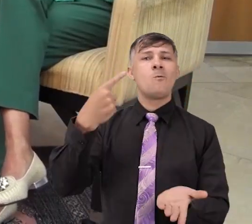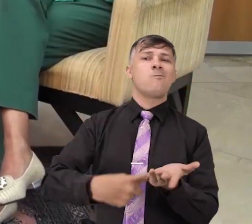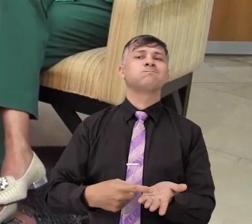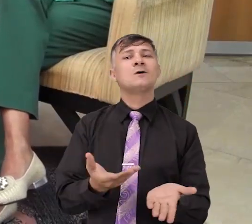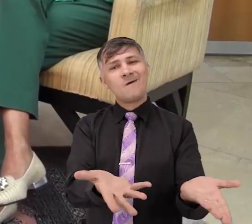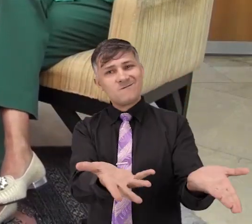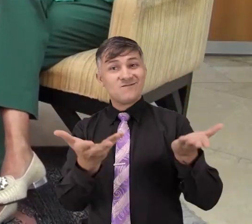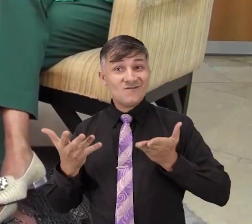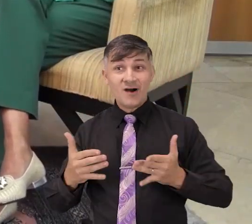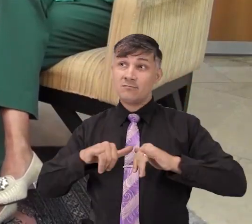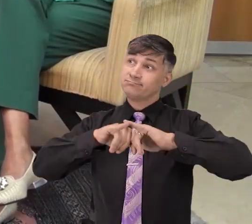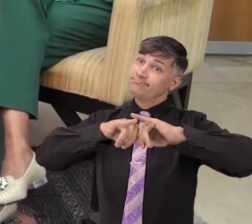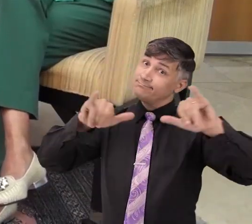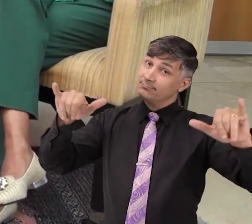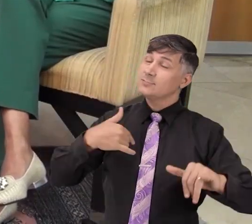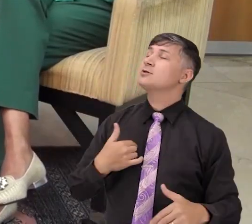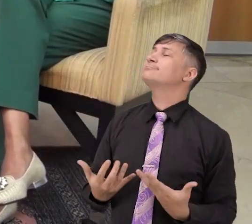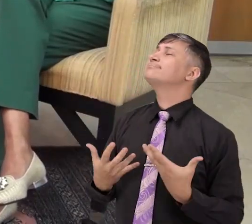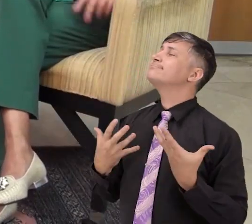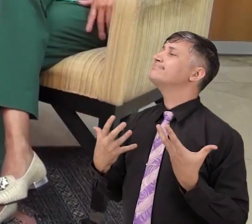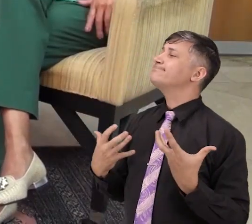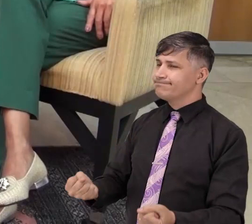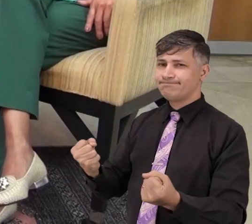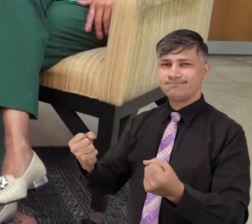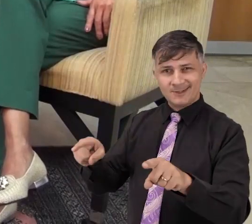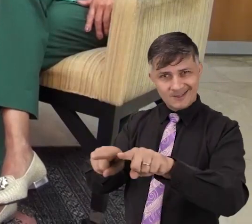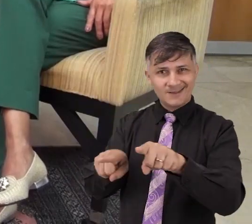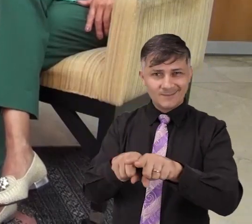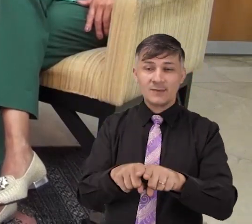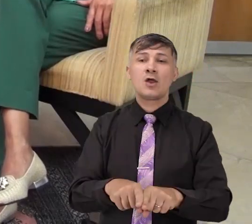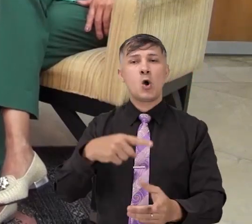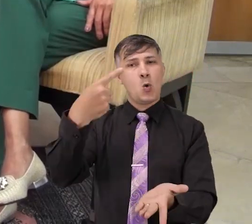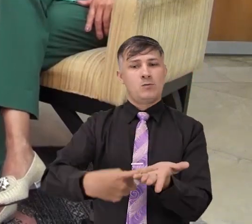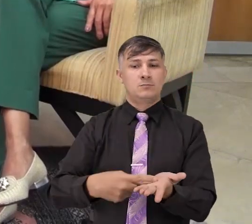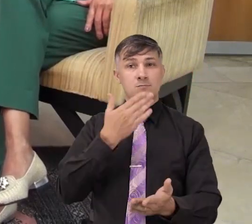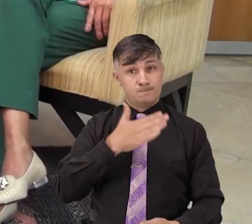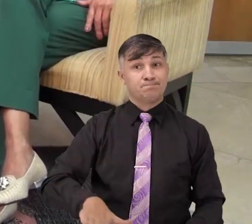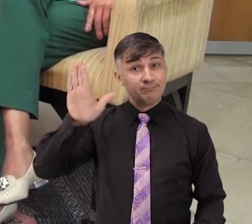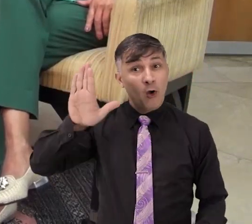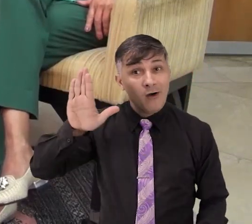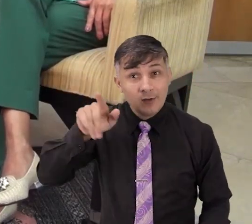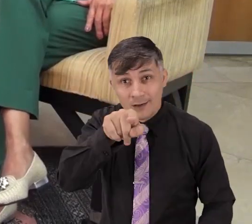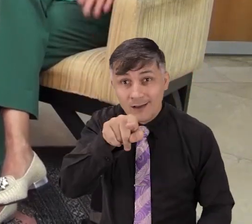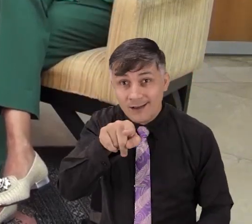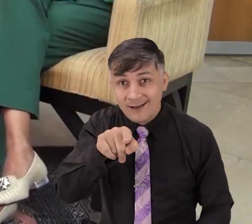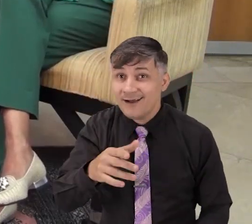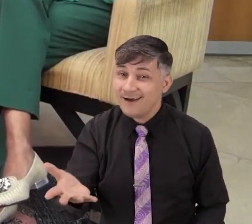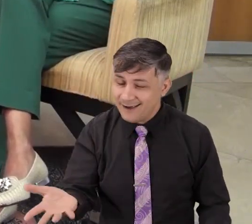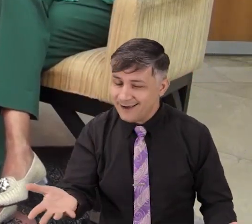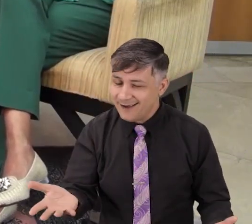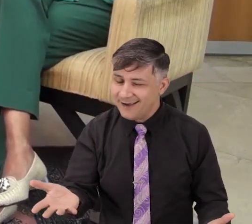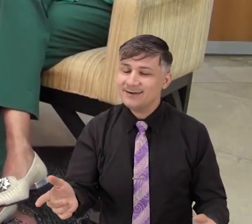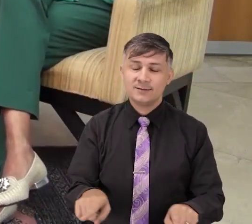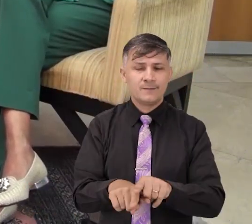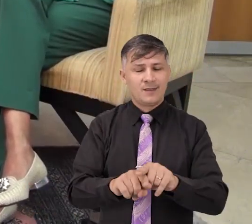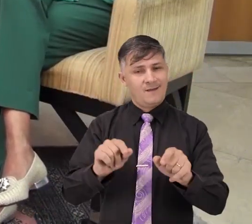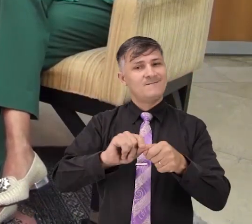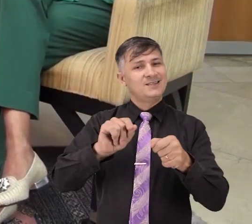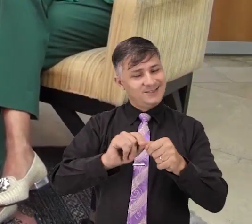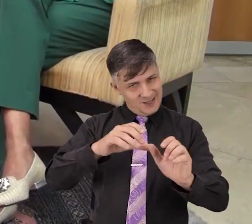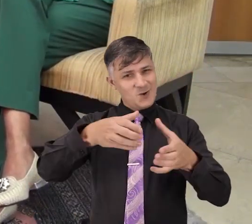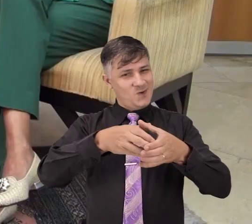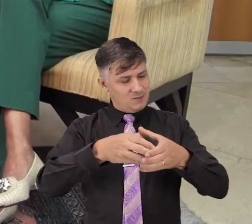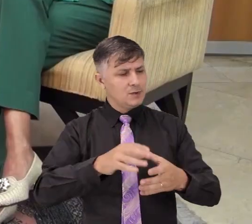fazendo isso publicamente. Em público, e eu estou aceitando público. Então, ó, é um compromisso. Mas é uma comissão